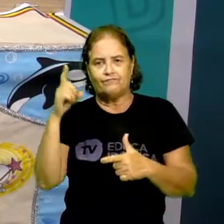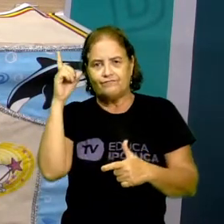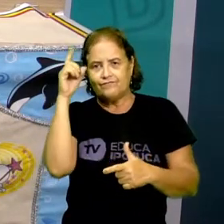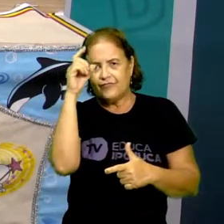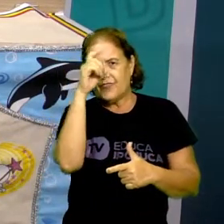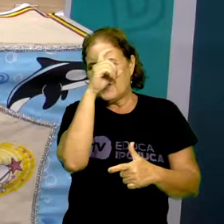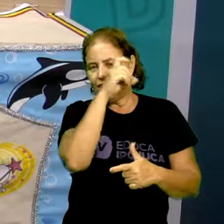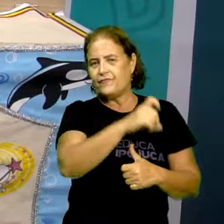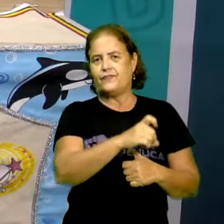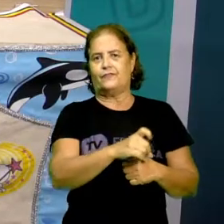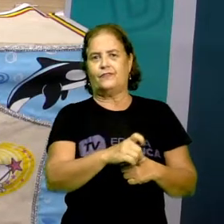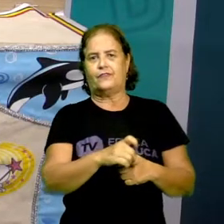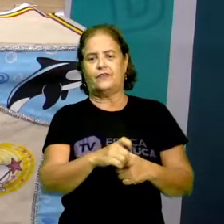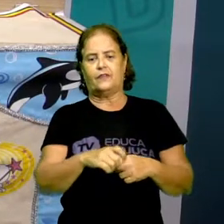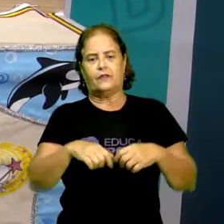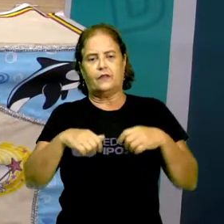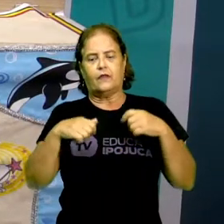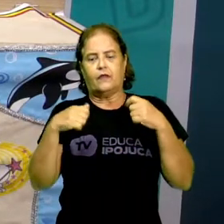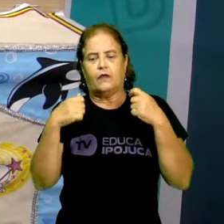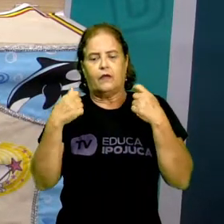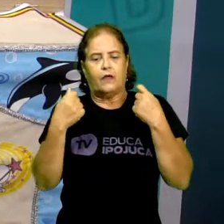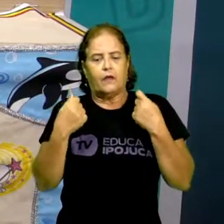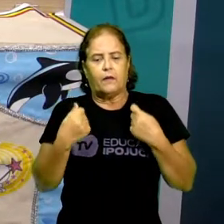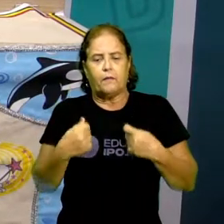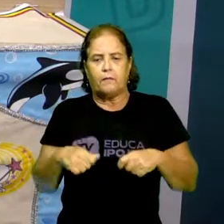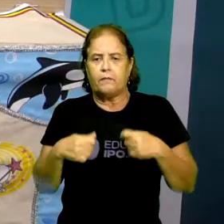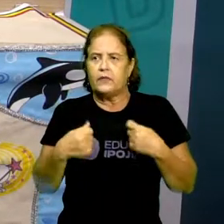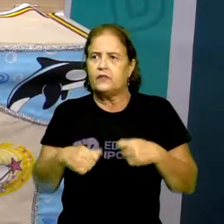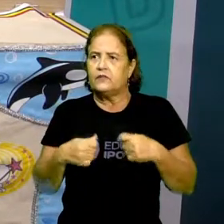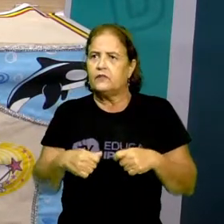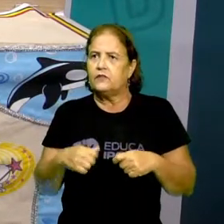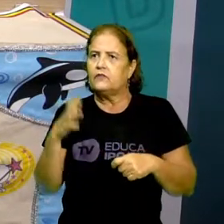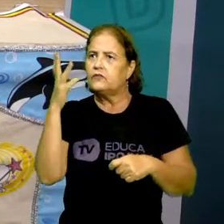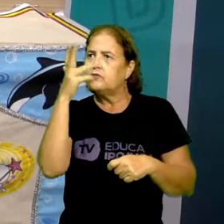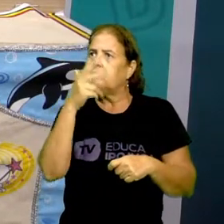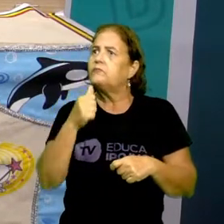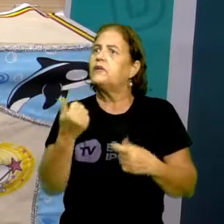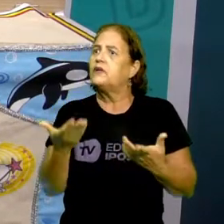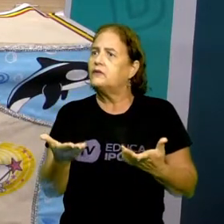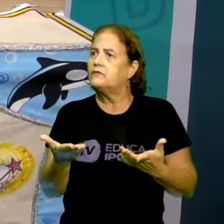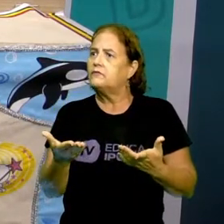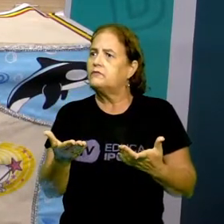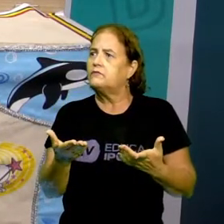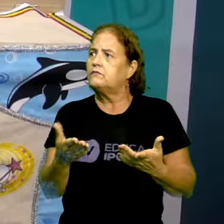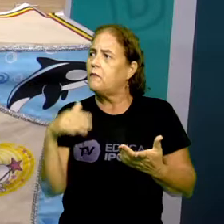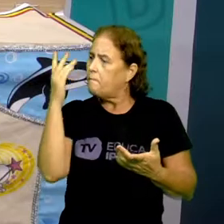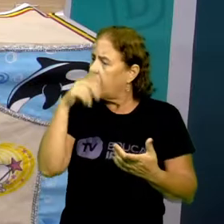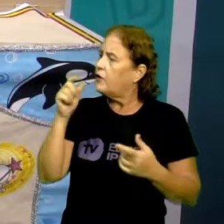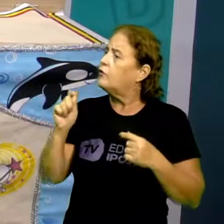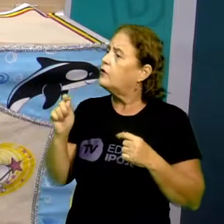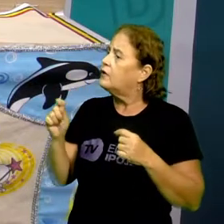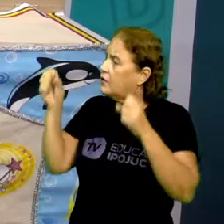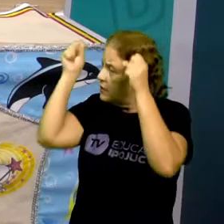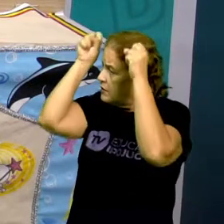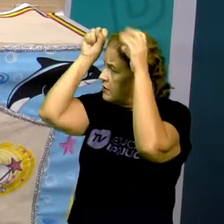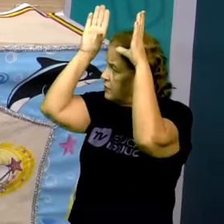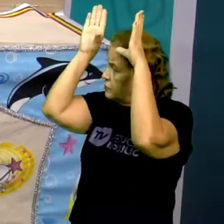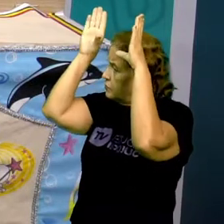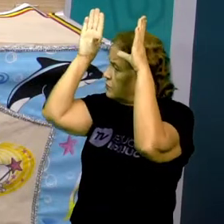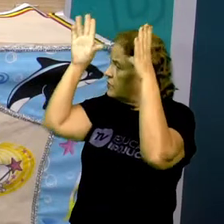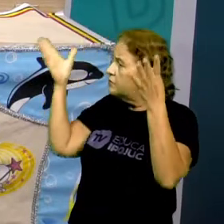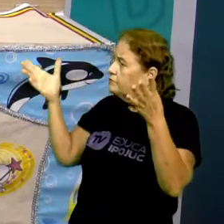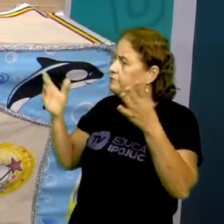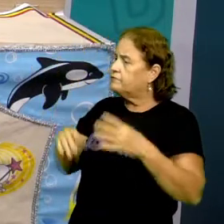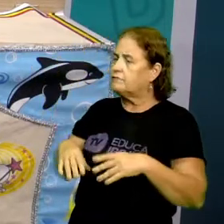Preciso de um belo... De um belo... Um belo o quê, criança? Um belo o quê, Leiturinha? De um belo... De